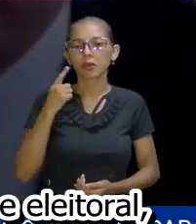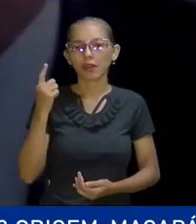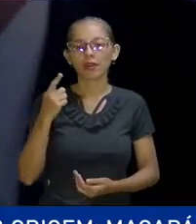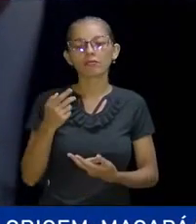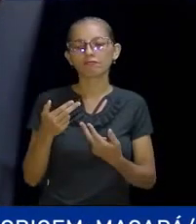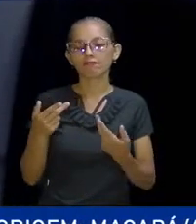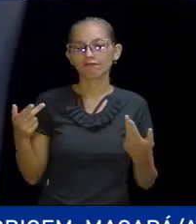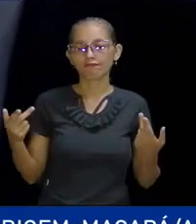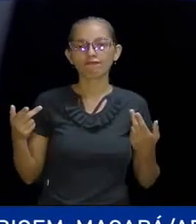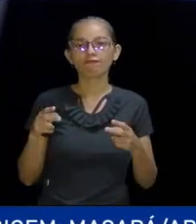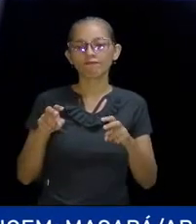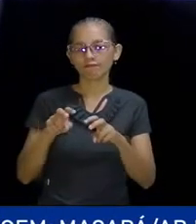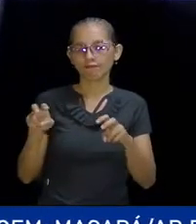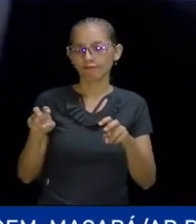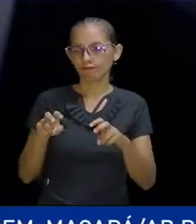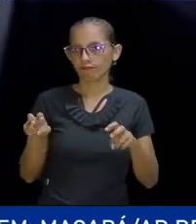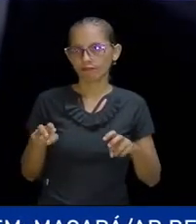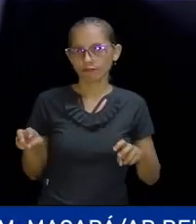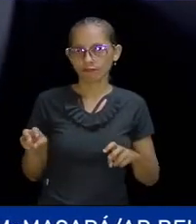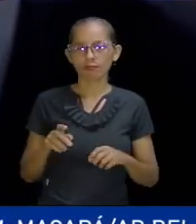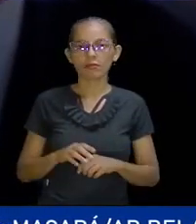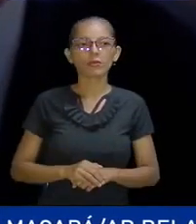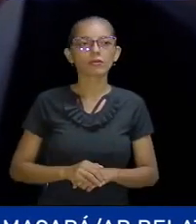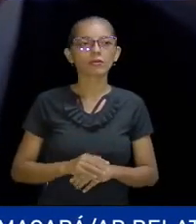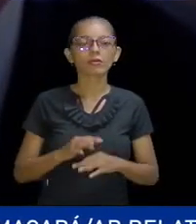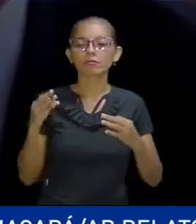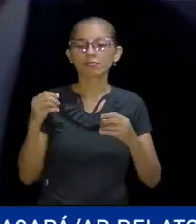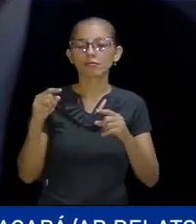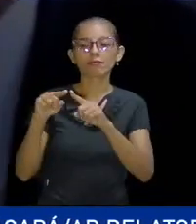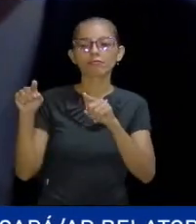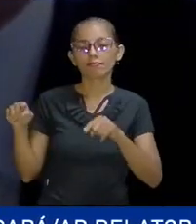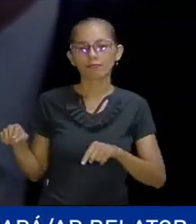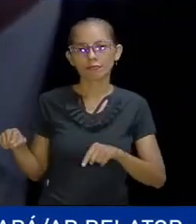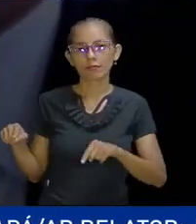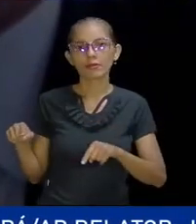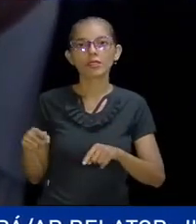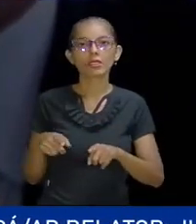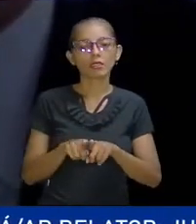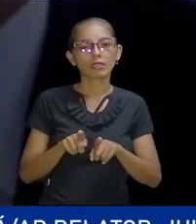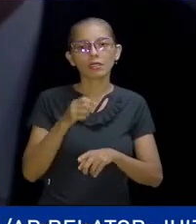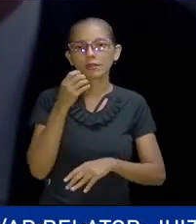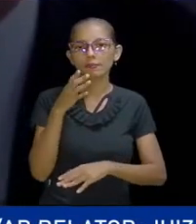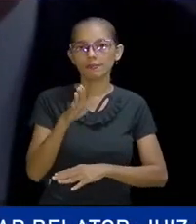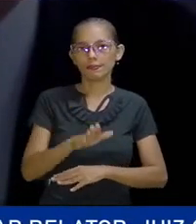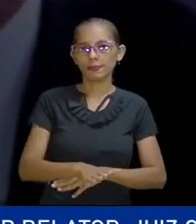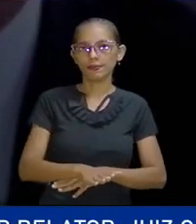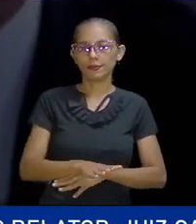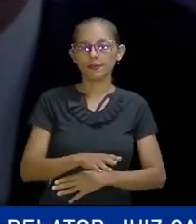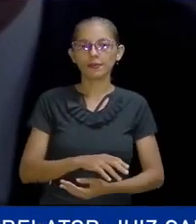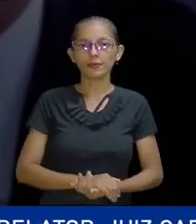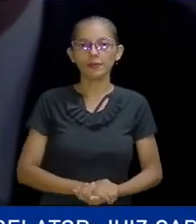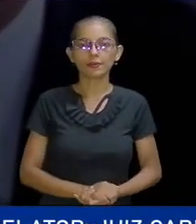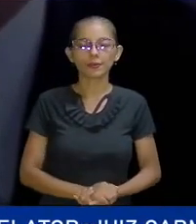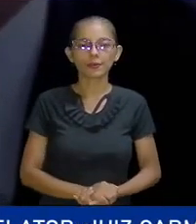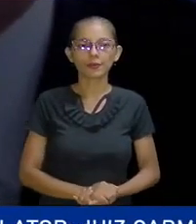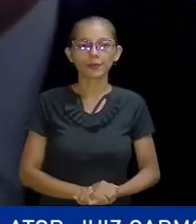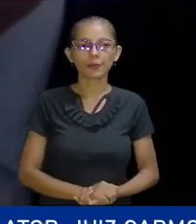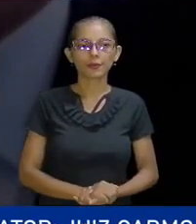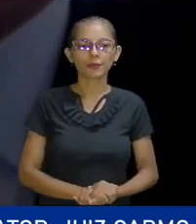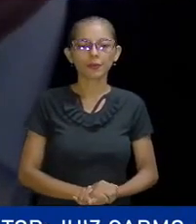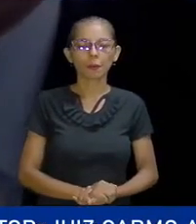advogados presentes, servidores, nossos cumprimentos. Excelência, como bem relatado,